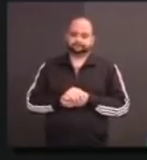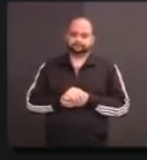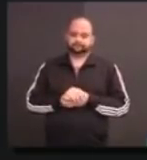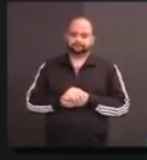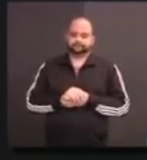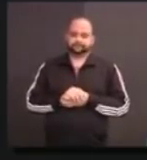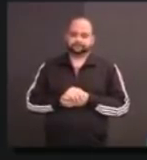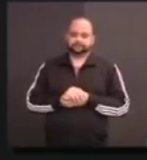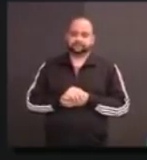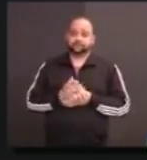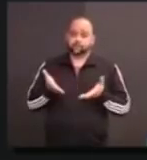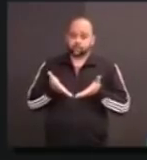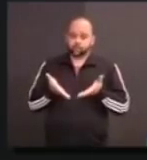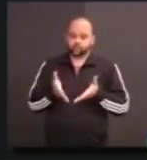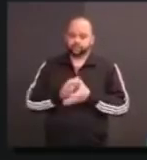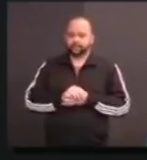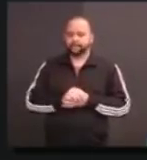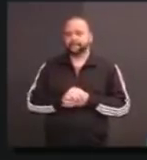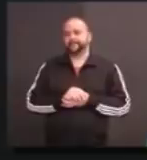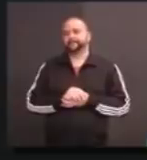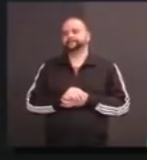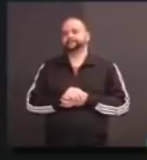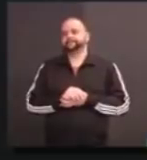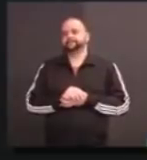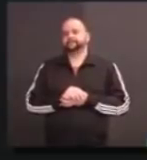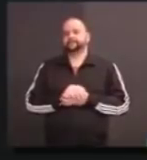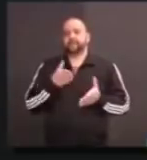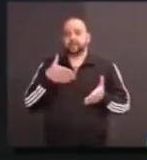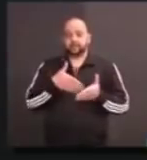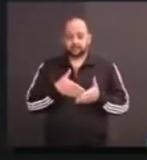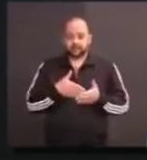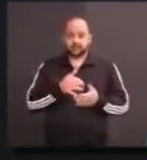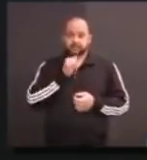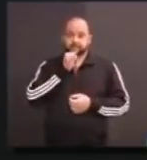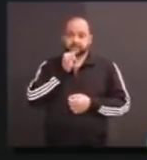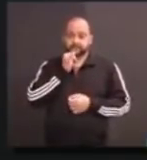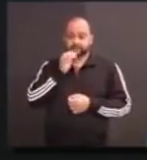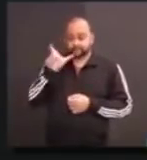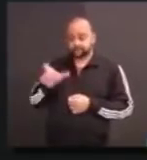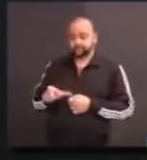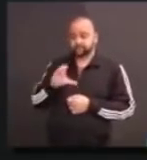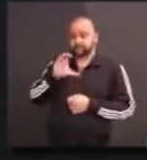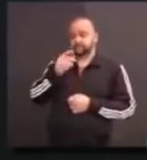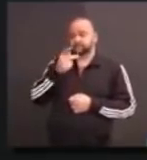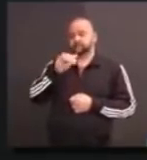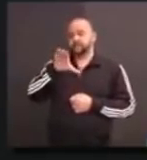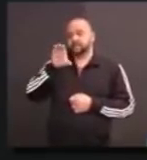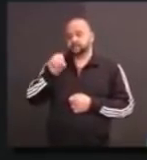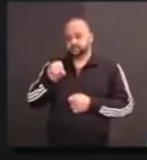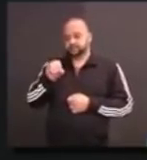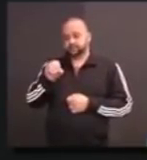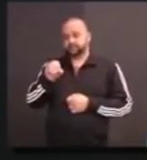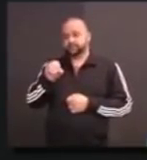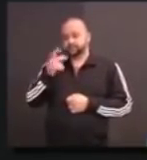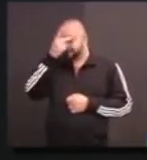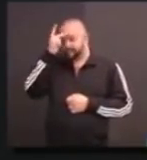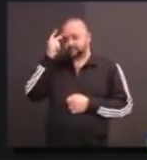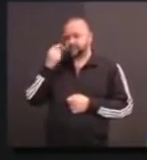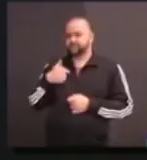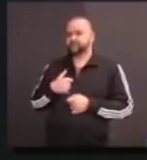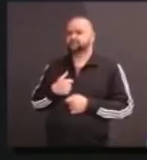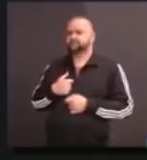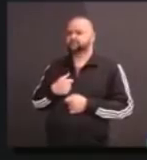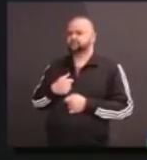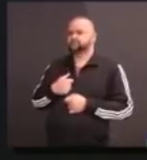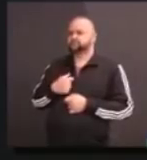Na atualidade, até os exemplos de Chico Xavier estão sendo questionados.